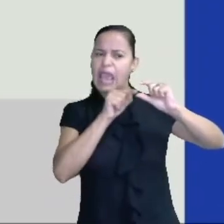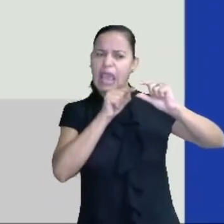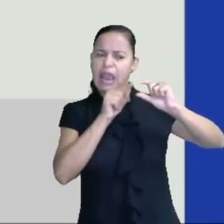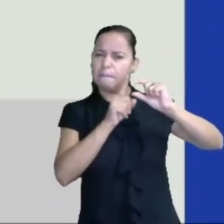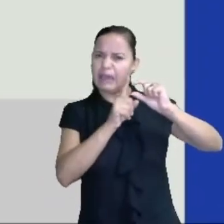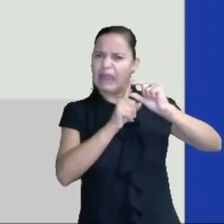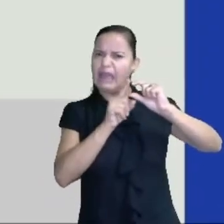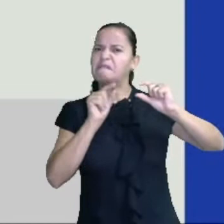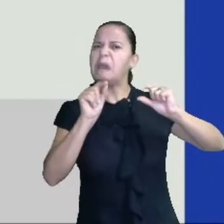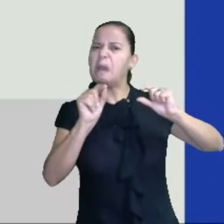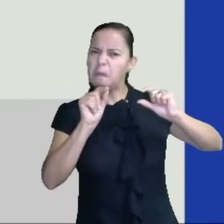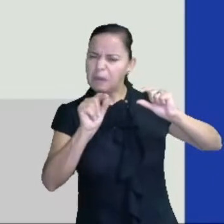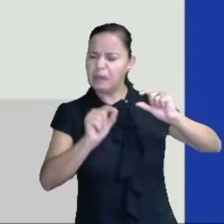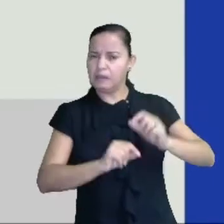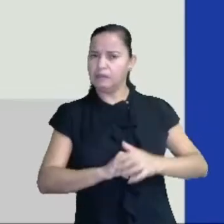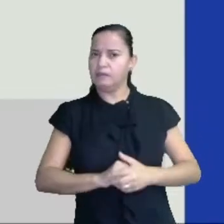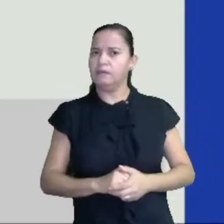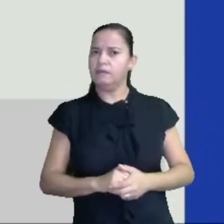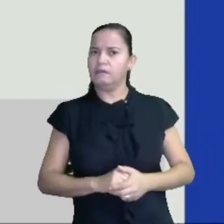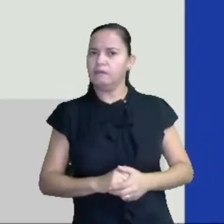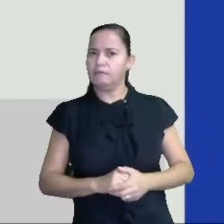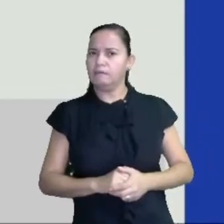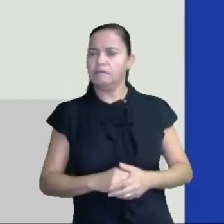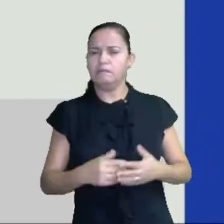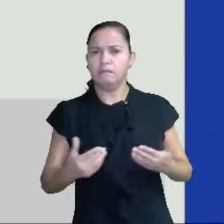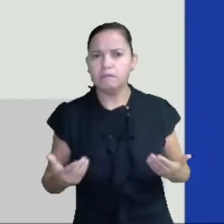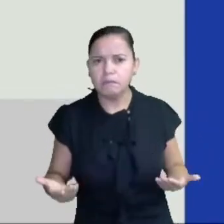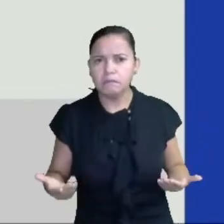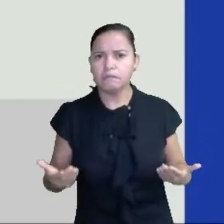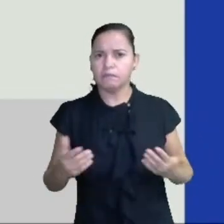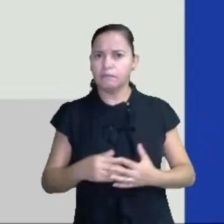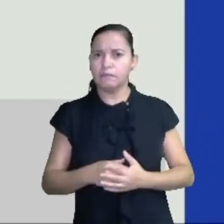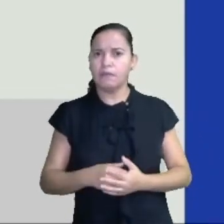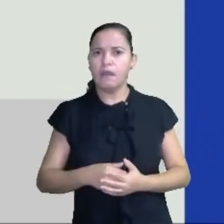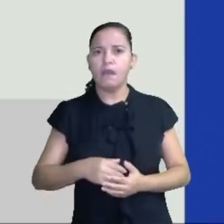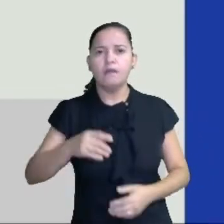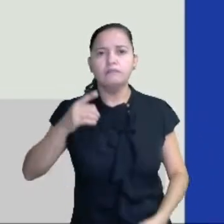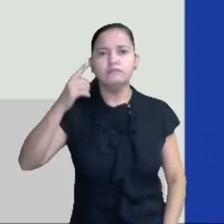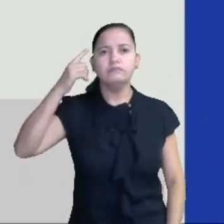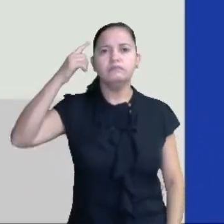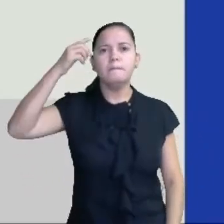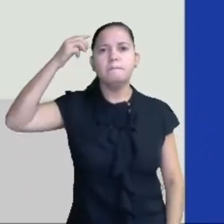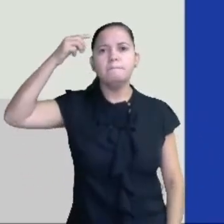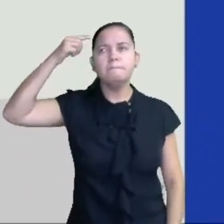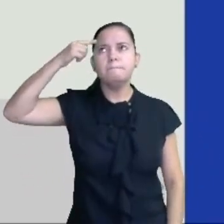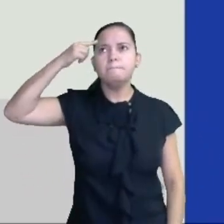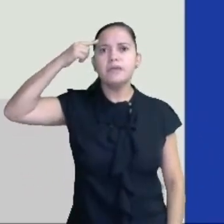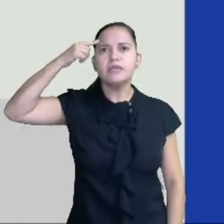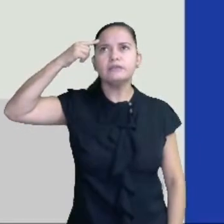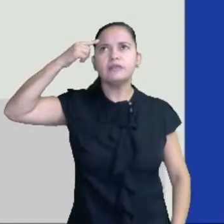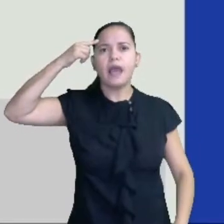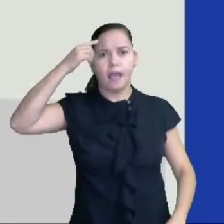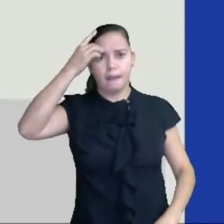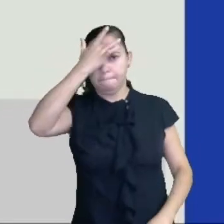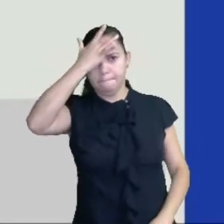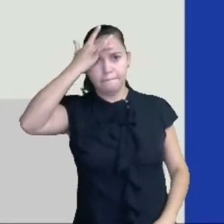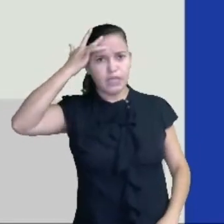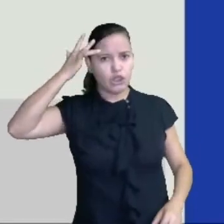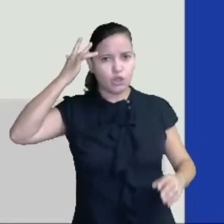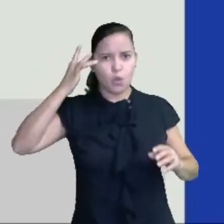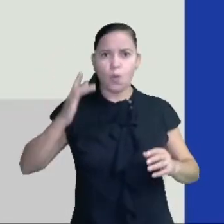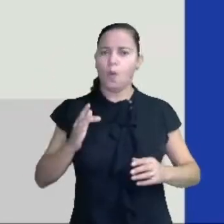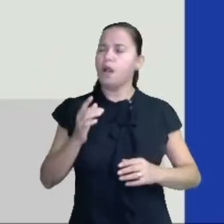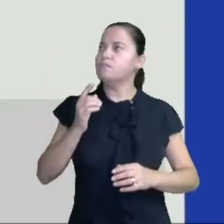A função da palavra é representar partes do pensamento humano, ou